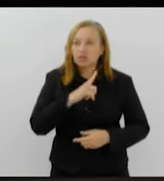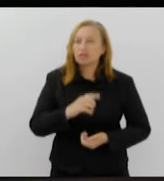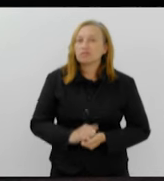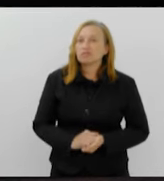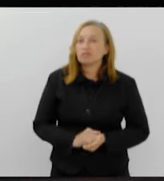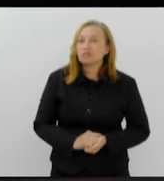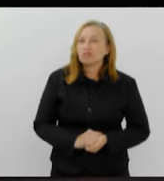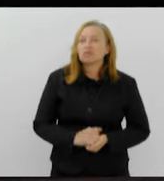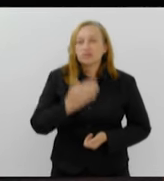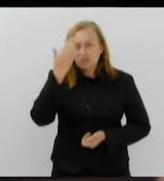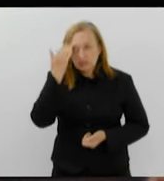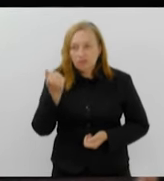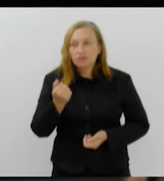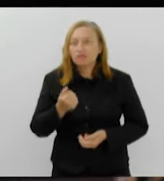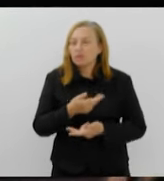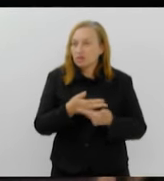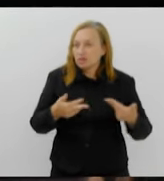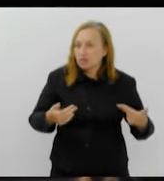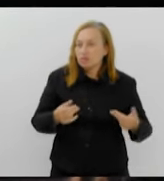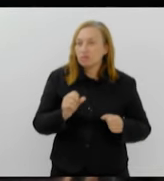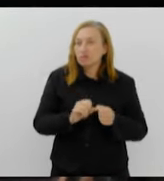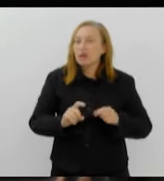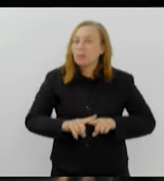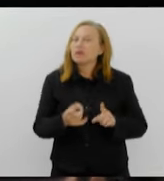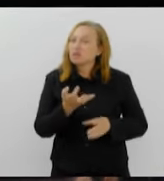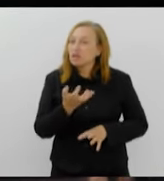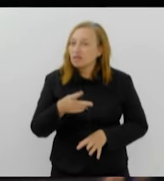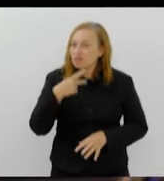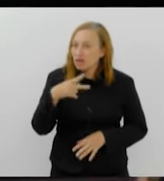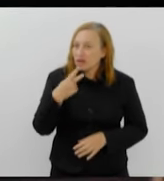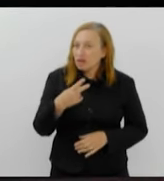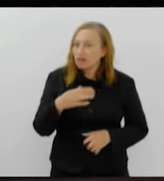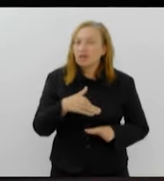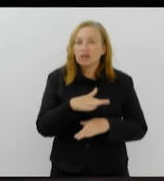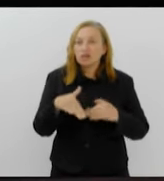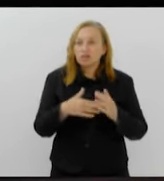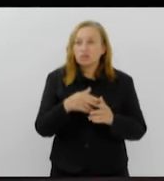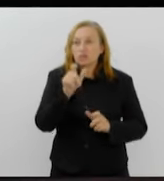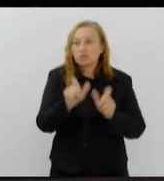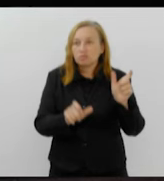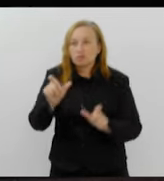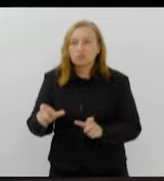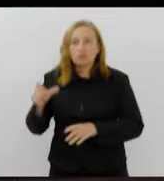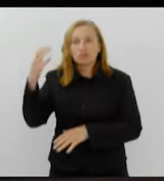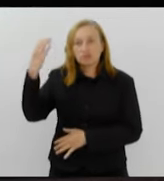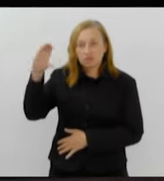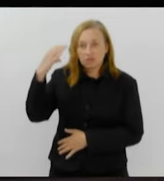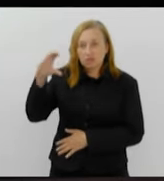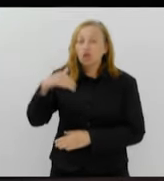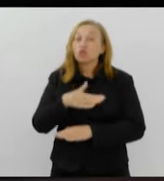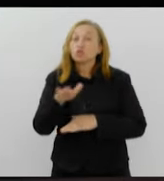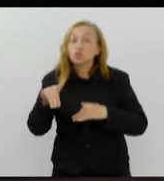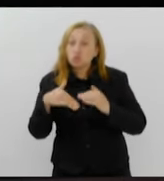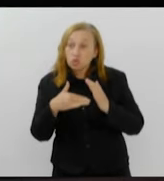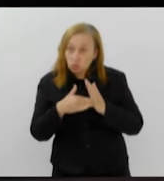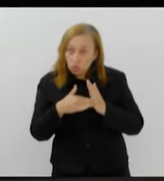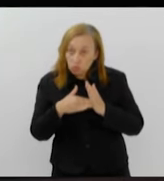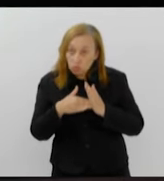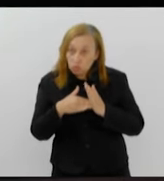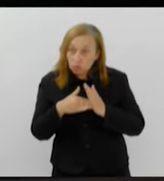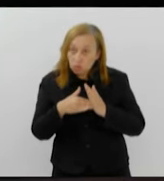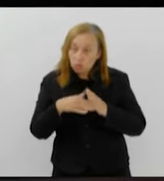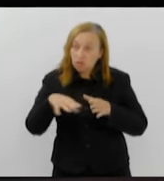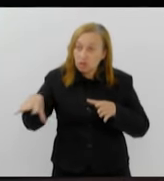gente sabe que a gente tem muita coisa para fazer mas eu queria dizer a todas as pessoas da cidade de Niterói a todos aqueles e aquelas que